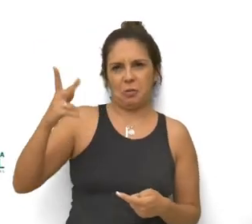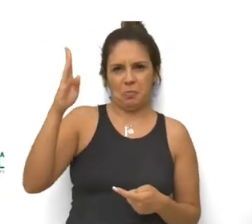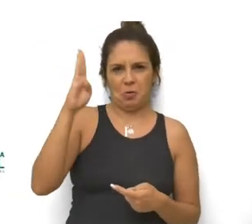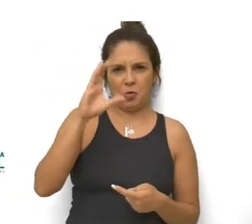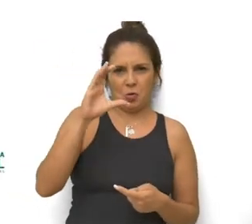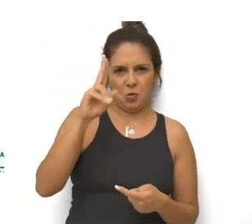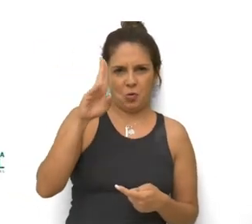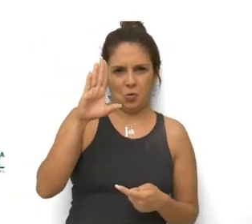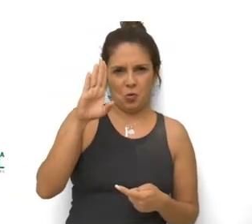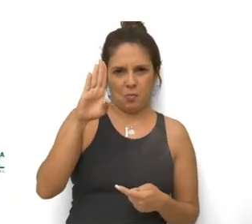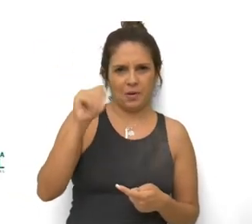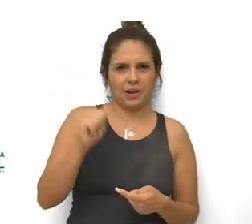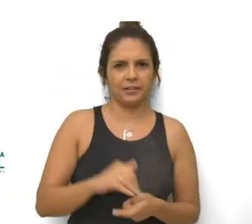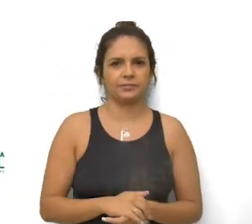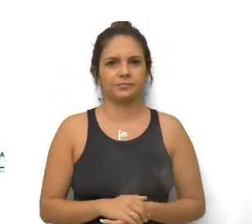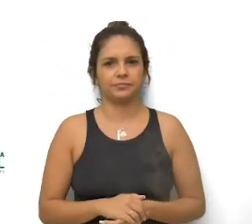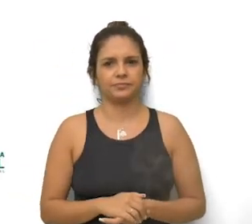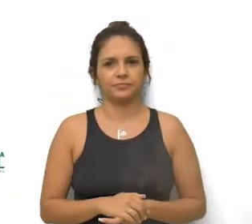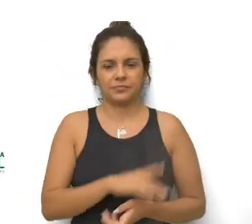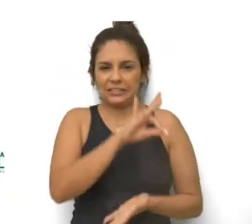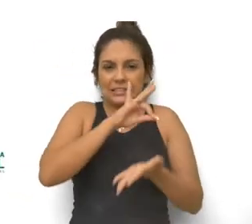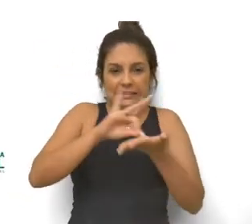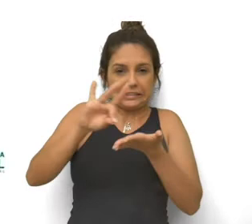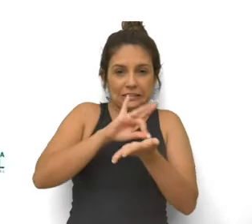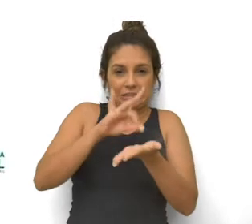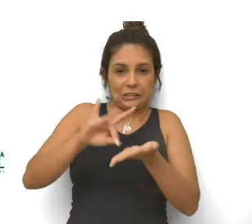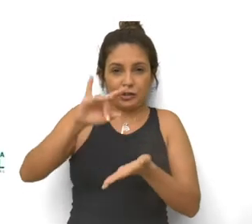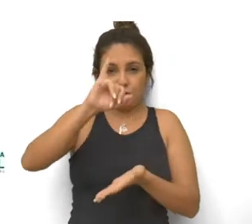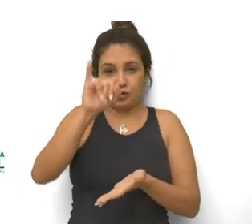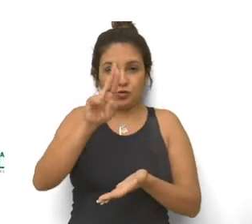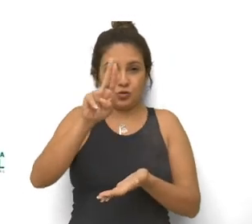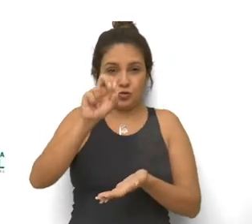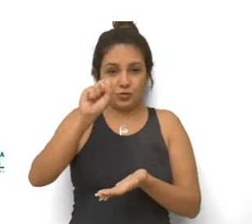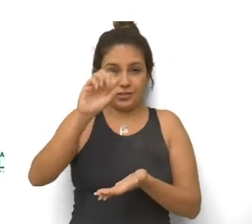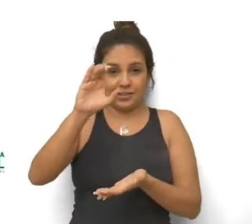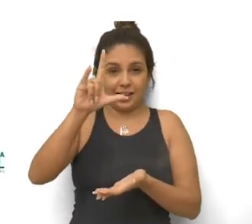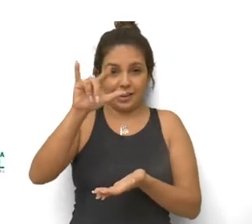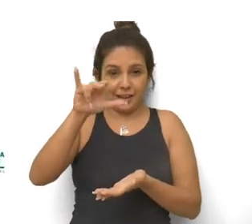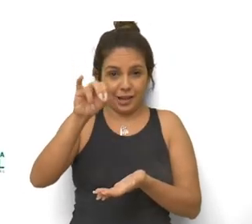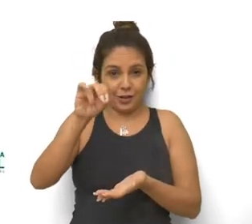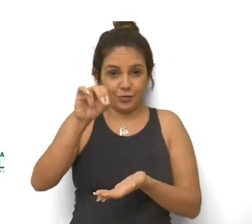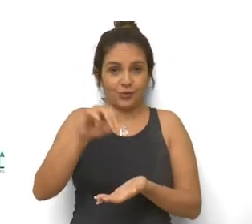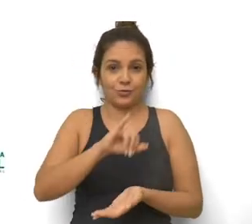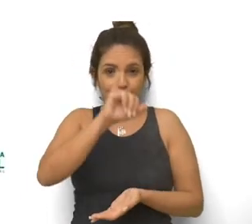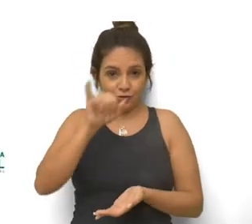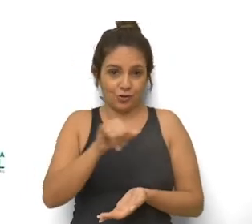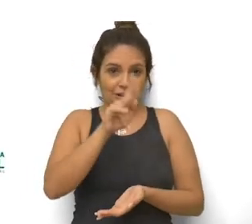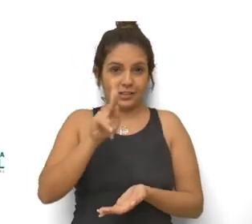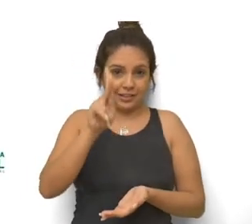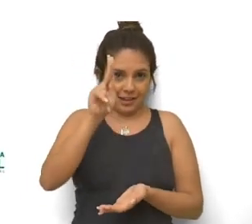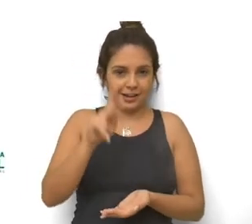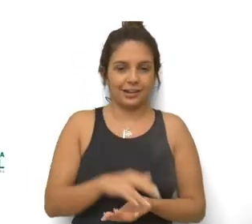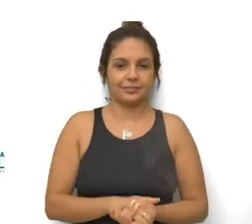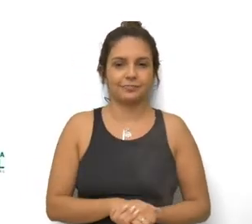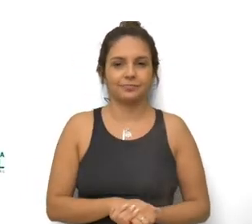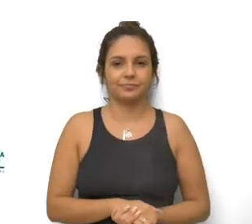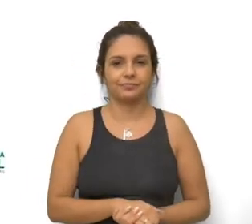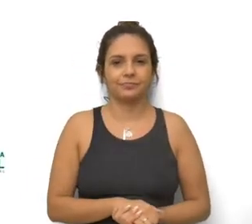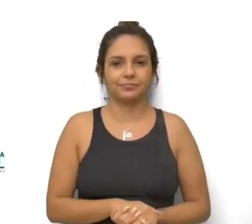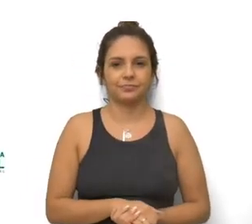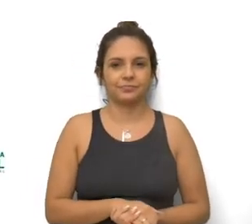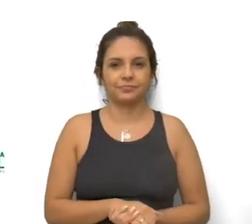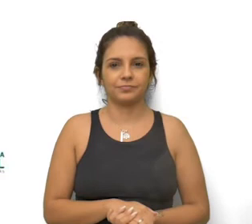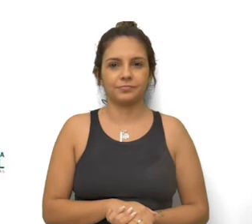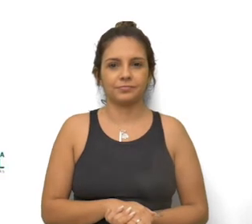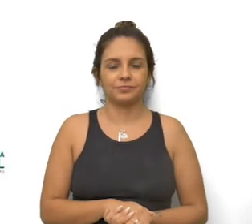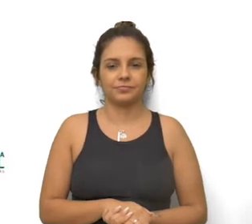o Juscelino também, porque assim, a tônica era precisamos acabar com a roubalheira, né? E